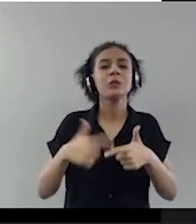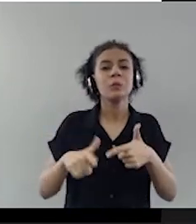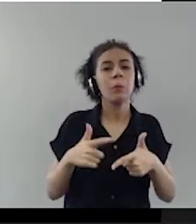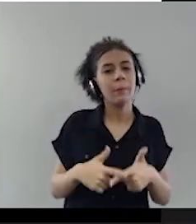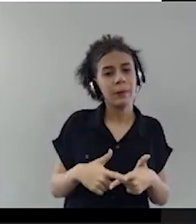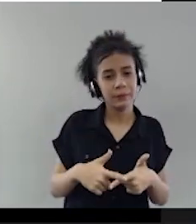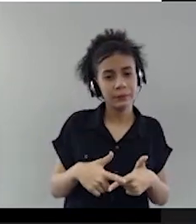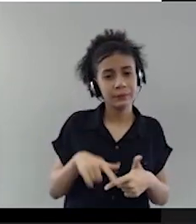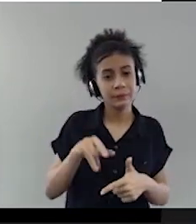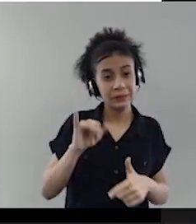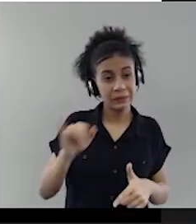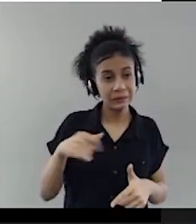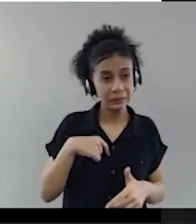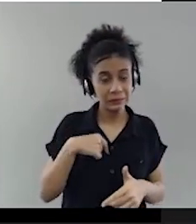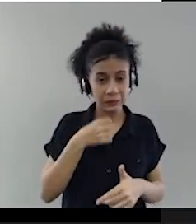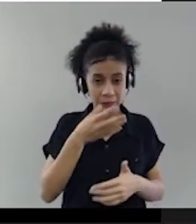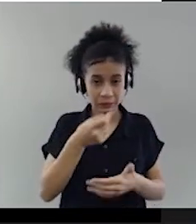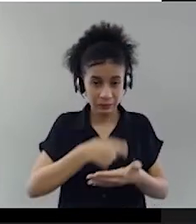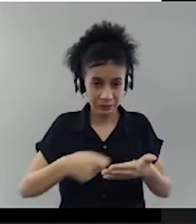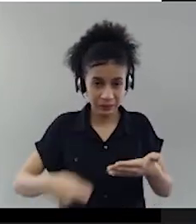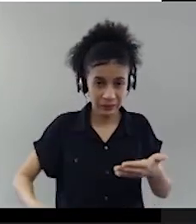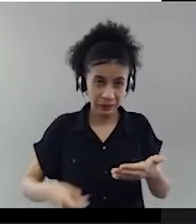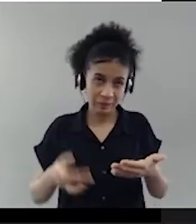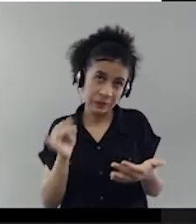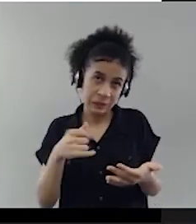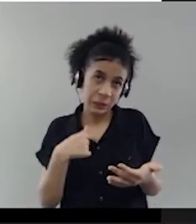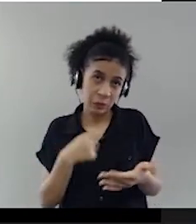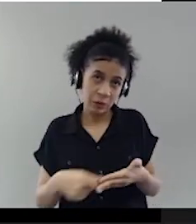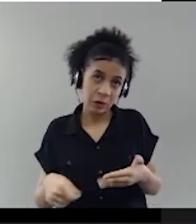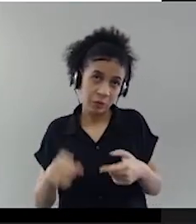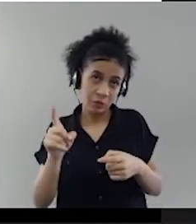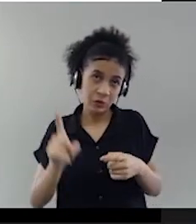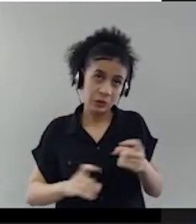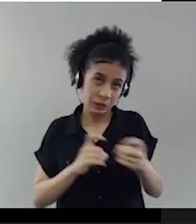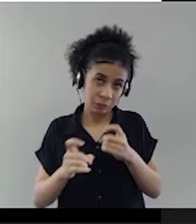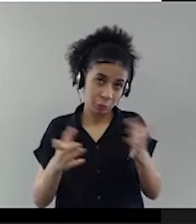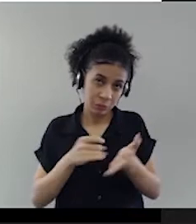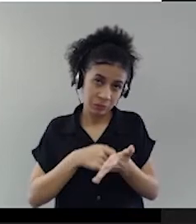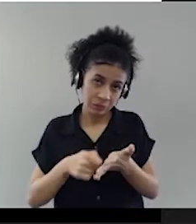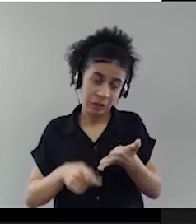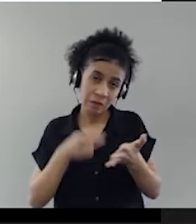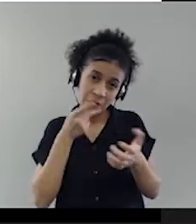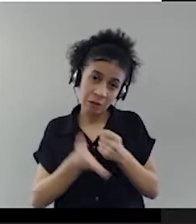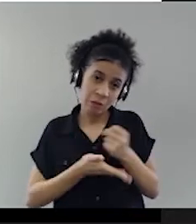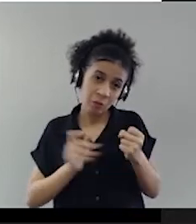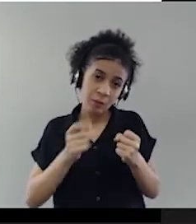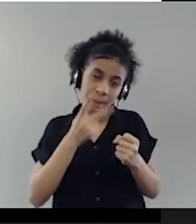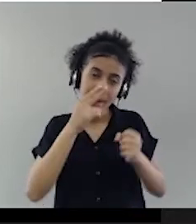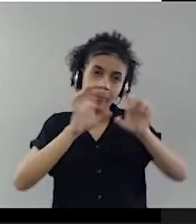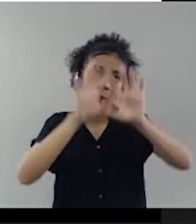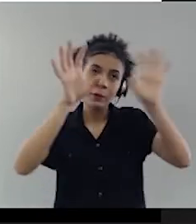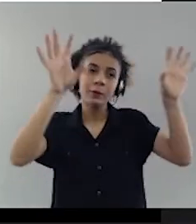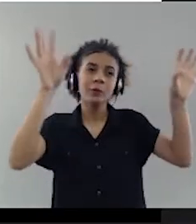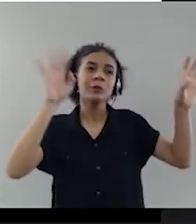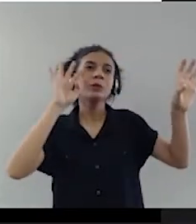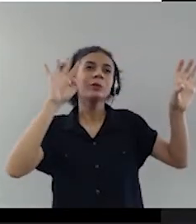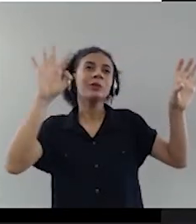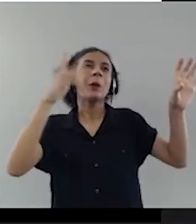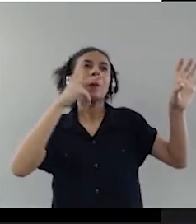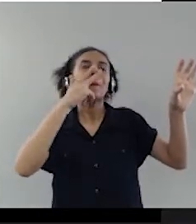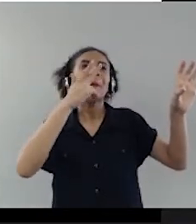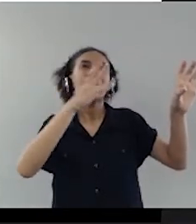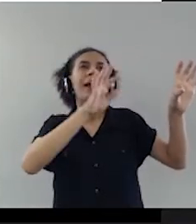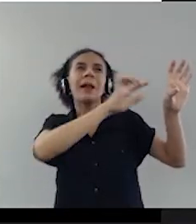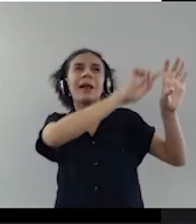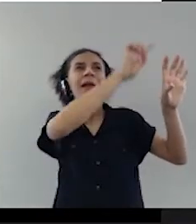questão. Se eu fosse escrever um livro de direito administrativo hoje, ele seria um livro que seria basicamente um conto de fadas, porque ele passaria